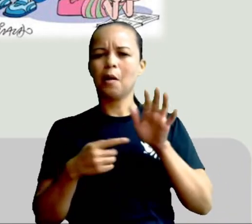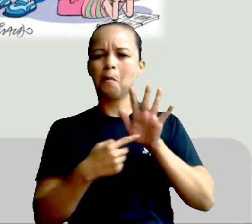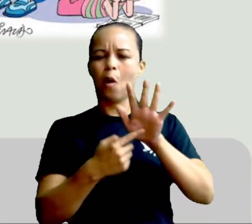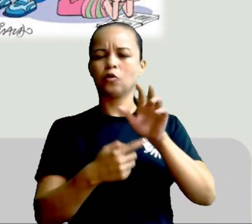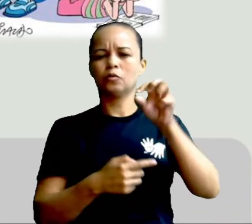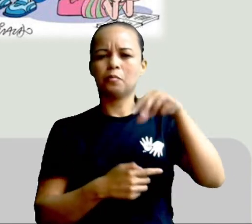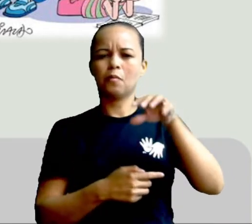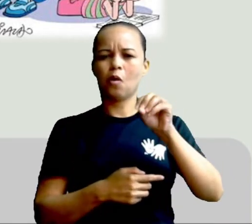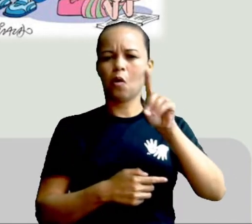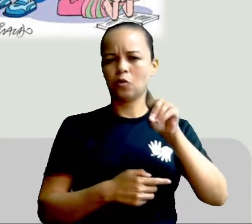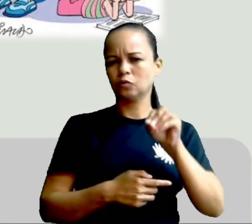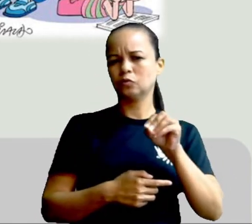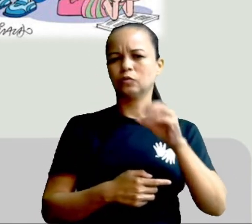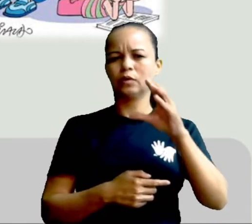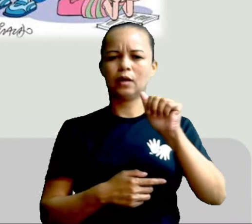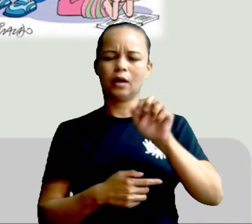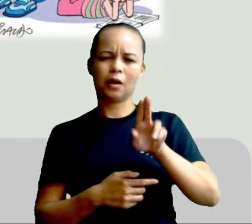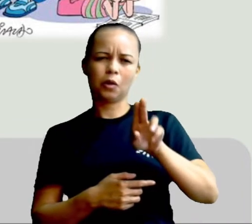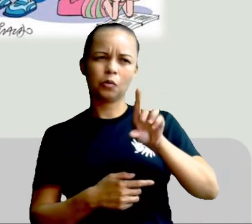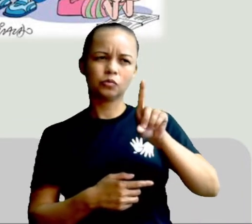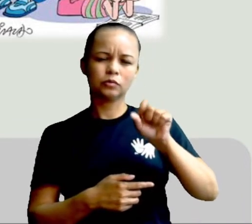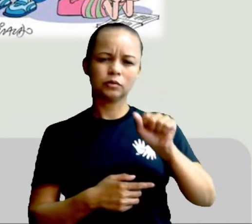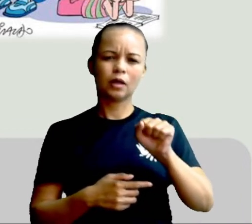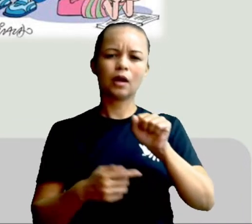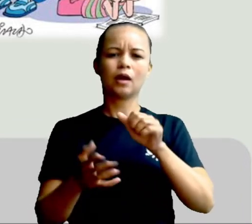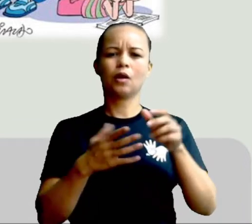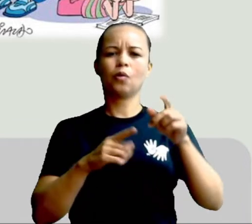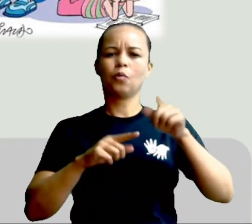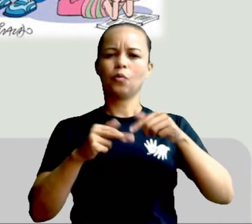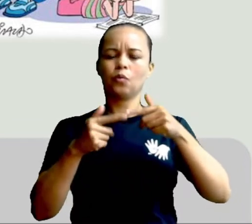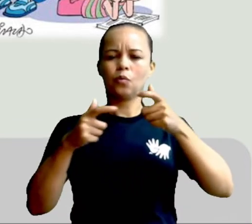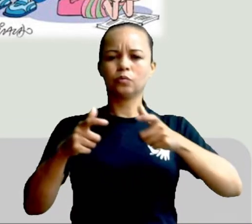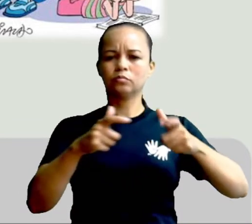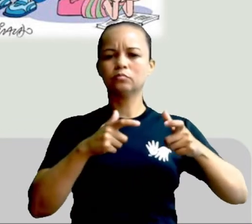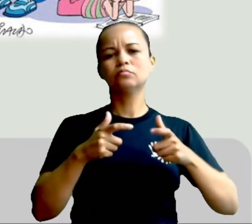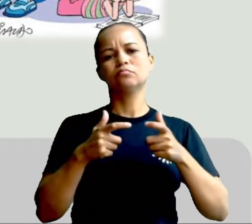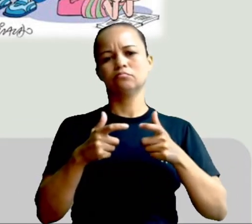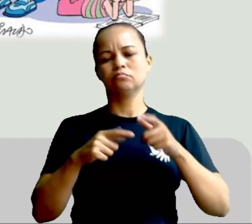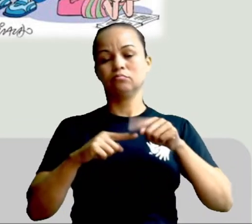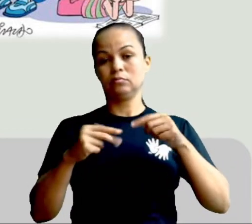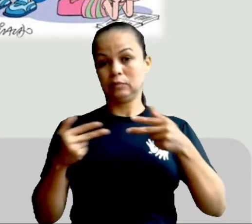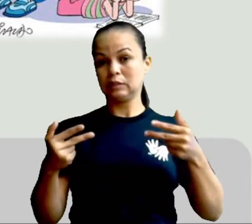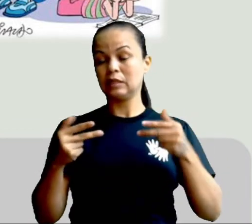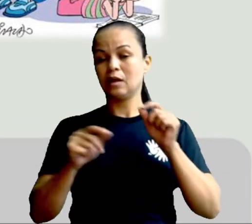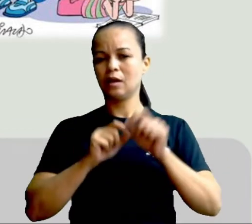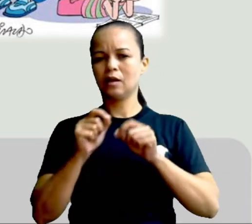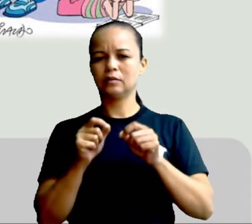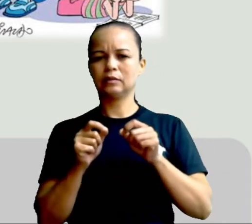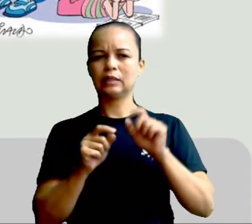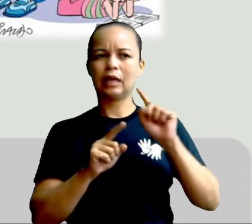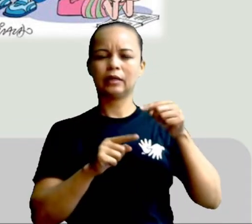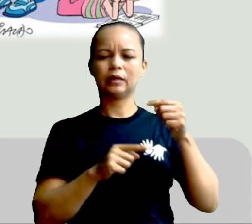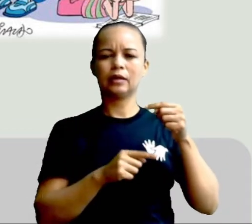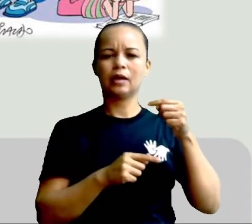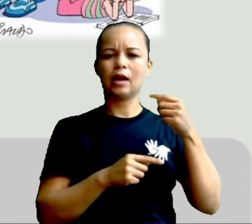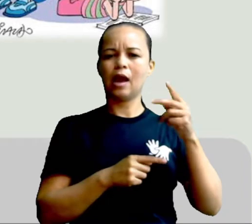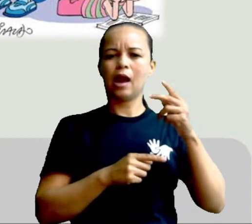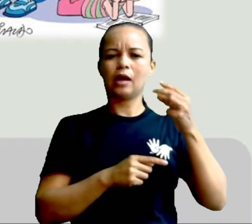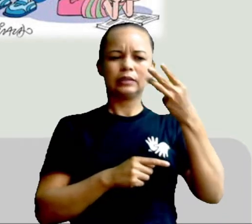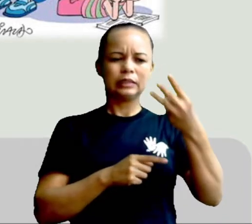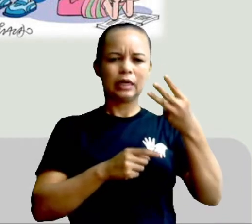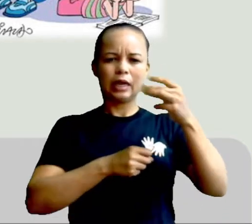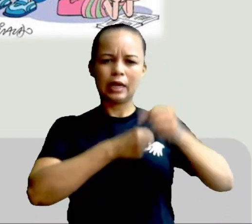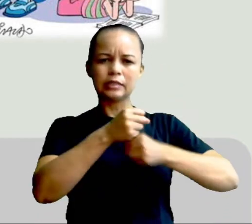o modo, a causa, o lugar, meio, instrumento ou finalidade. Ó, daqui a 3 anos, né?